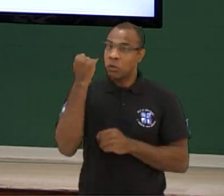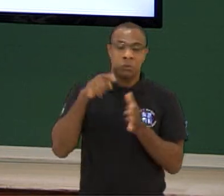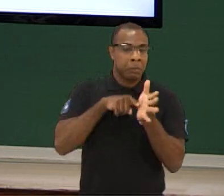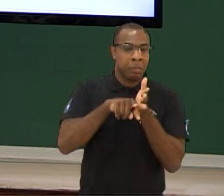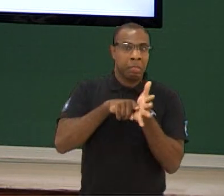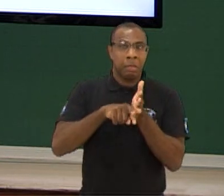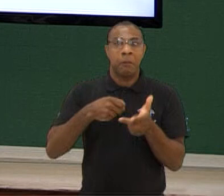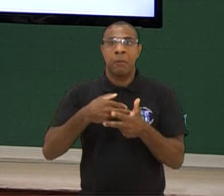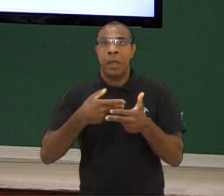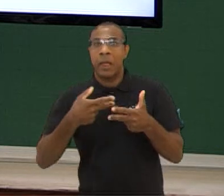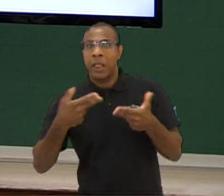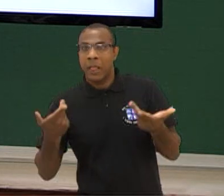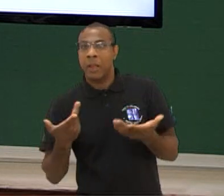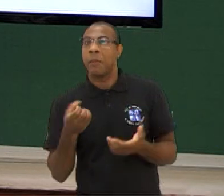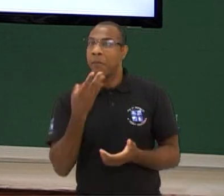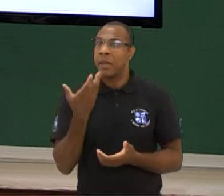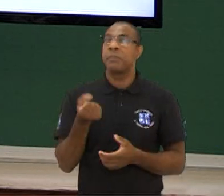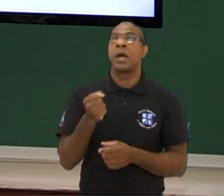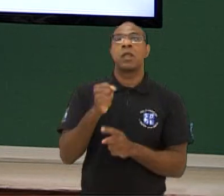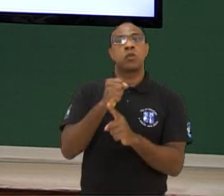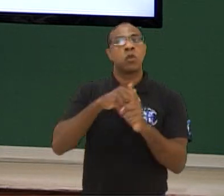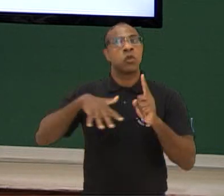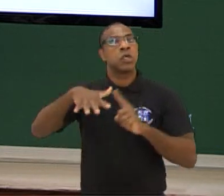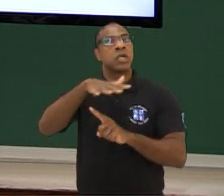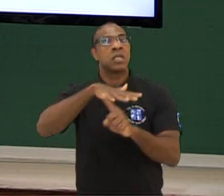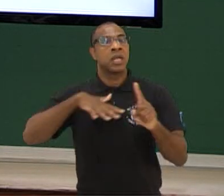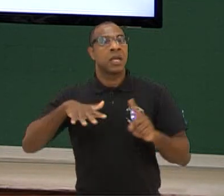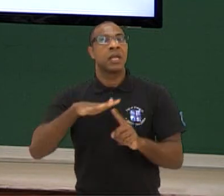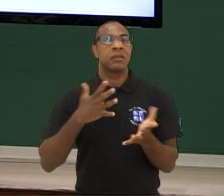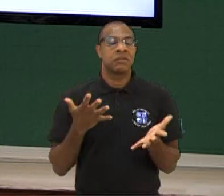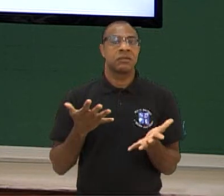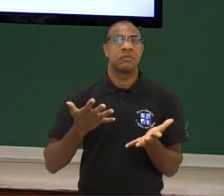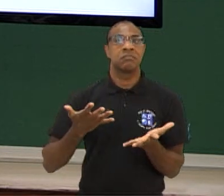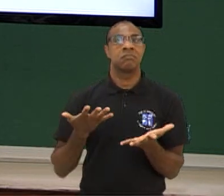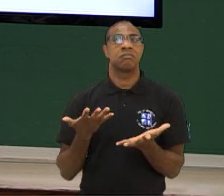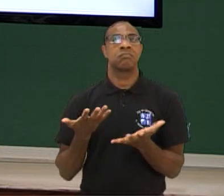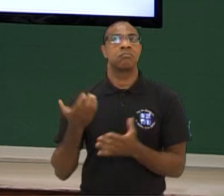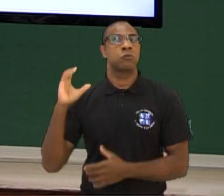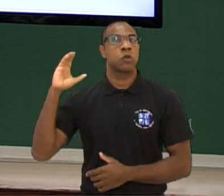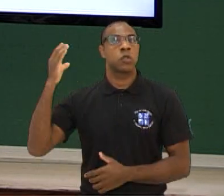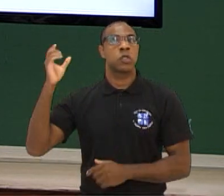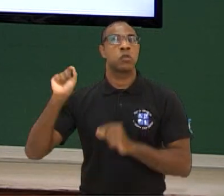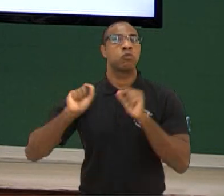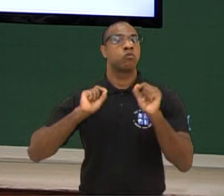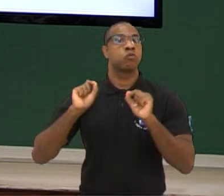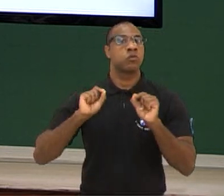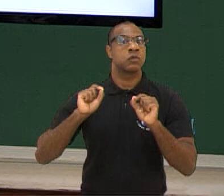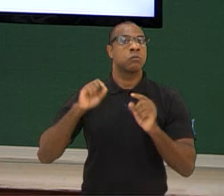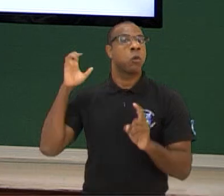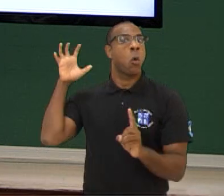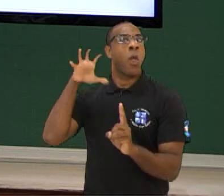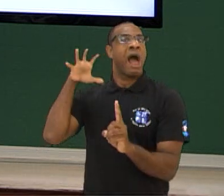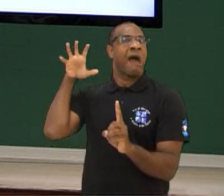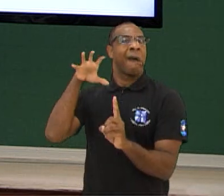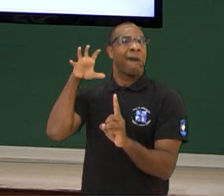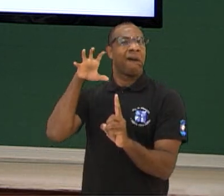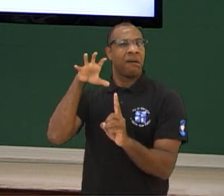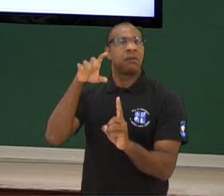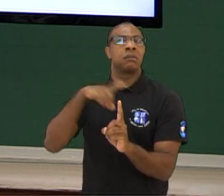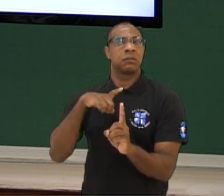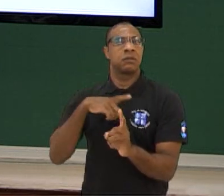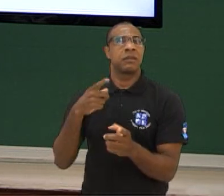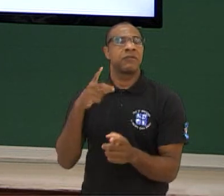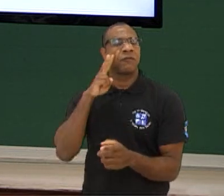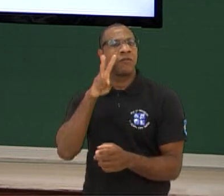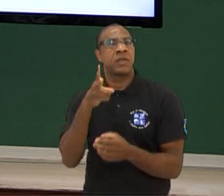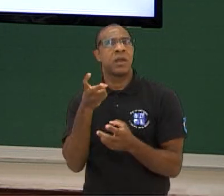ele rege, né, a sociedade de alguma forma, e essas pseudociências, né, ela de alguma forma influencia muito, né? A gente vê muita fake news e